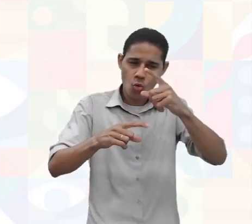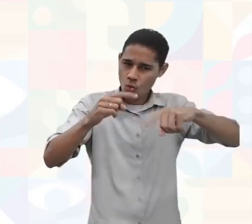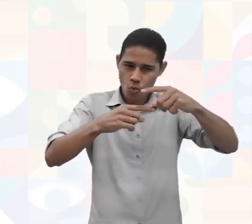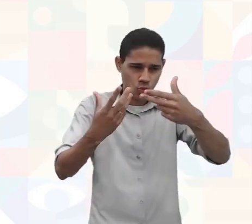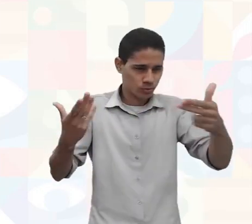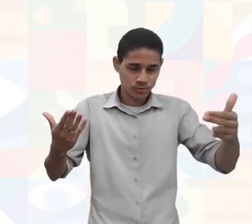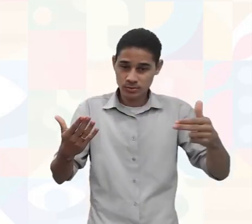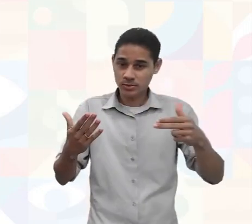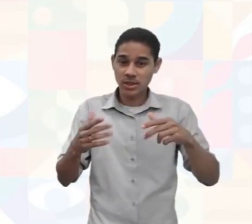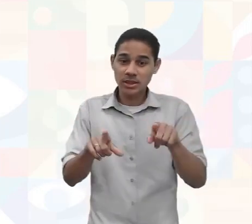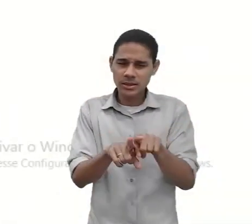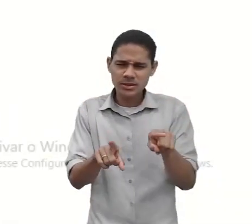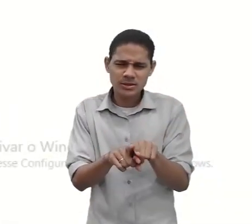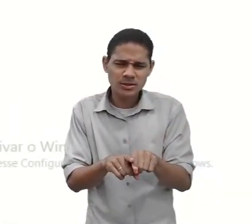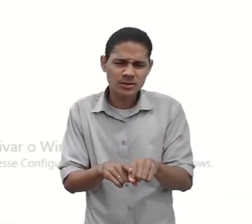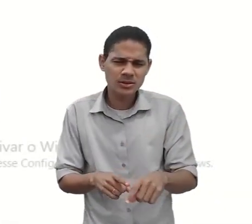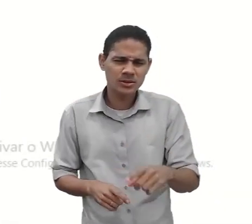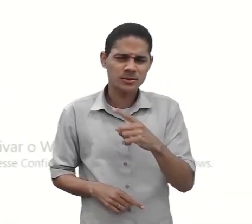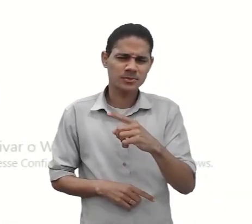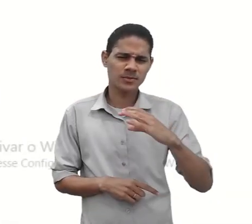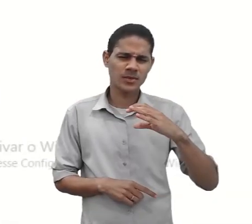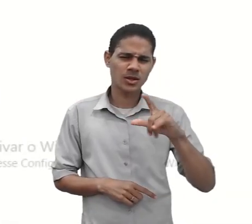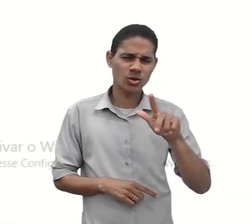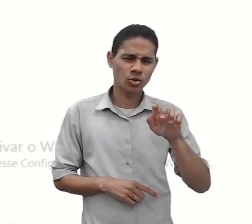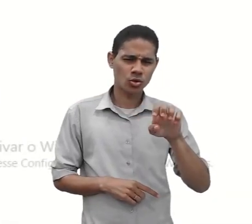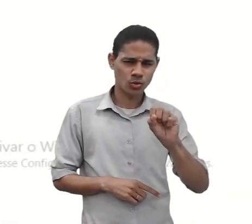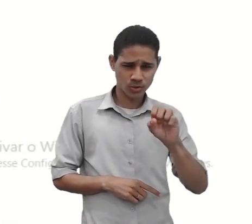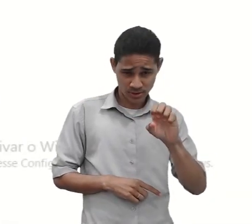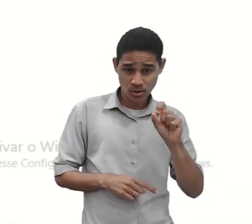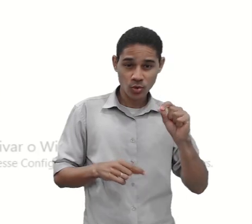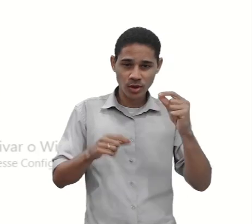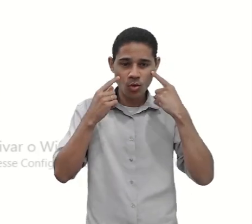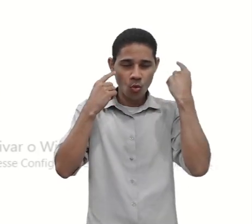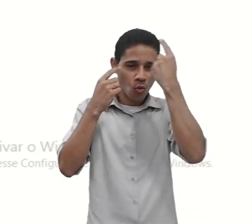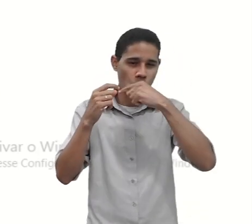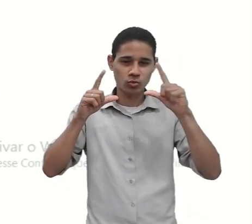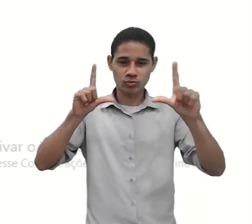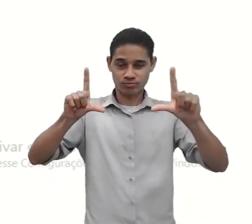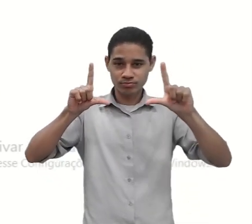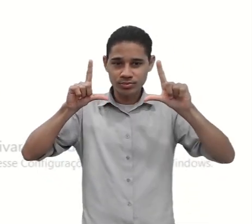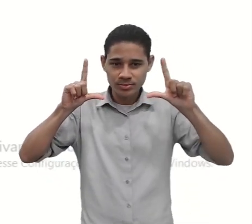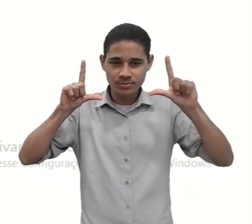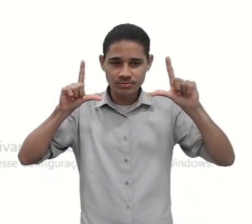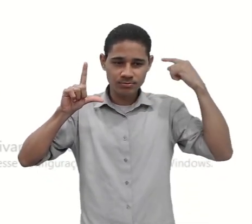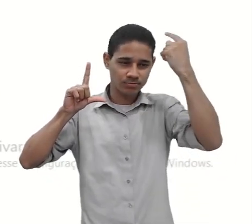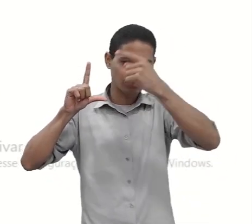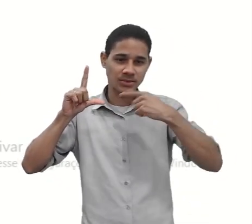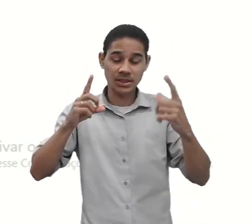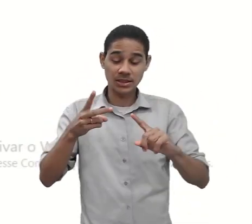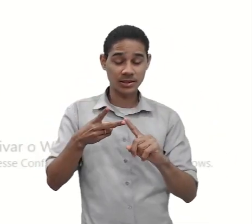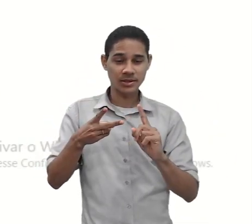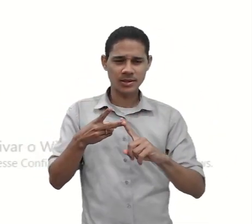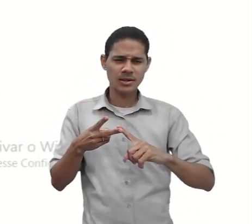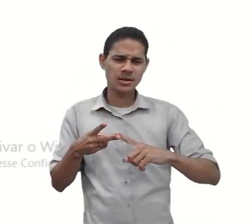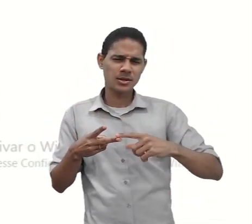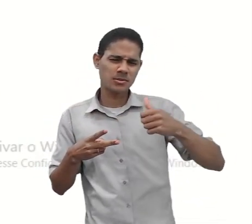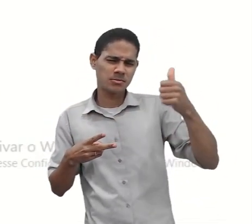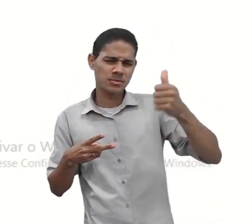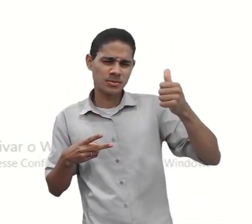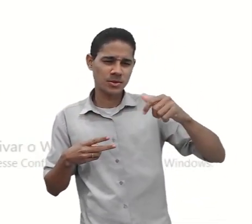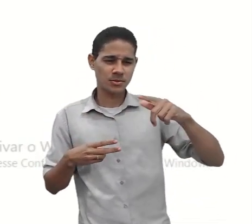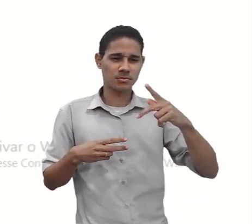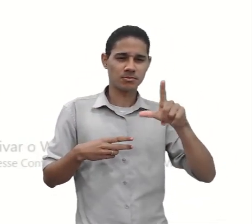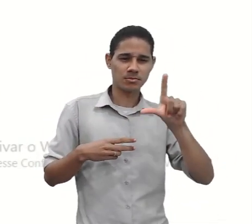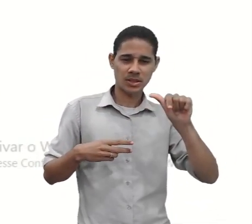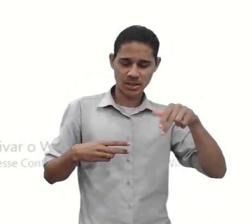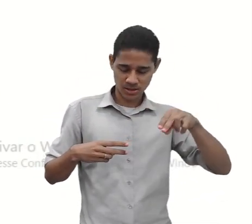primeiríssimo plano, que também é mais conhecido como close, que é basicamente o rosto. Tem o primeiro plano, que pega mais ou menos da altura do tórax para